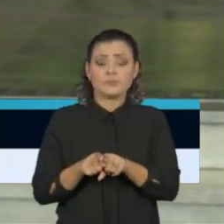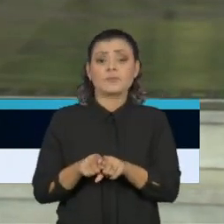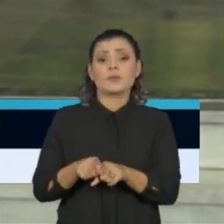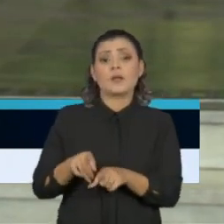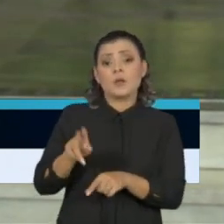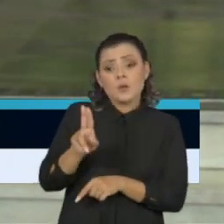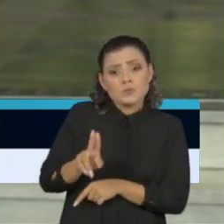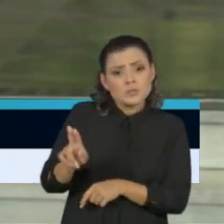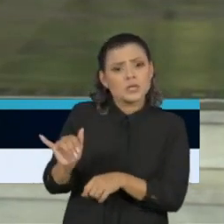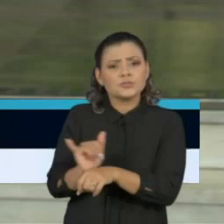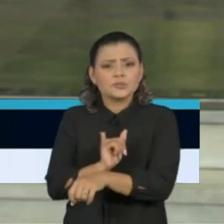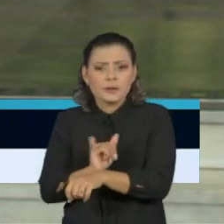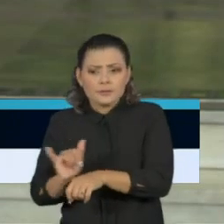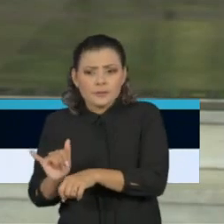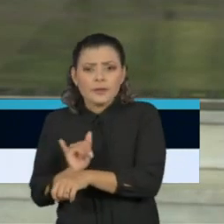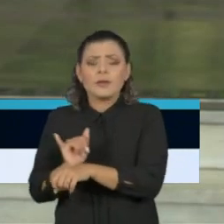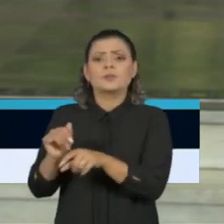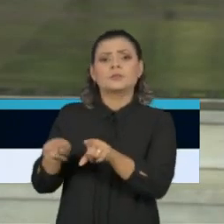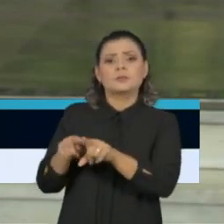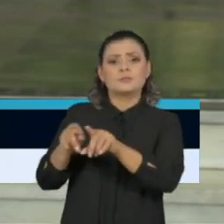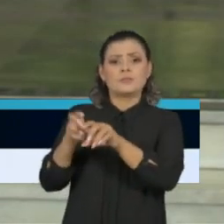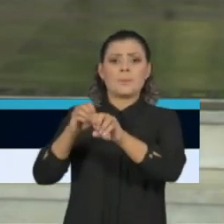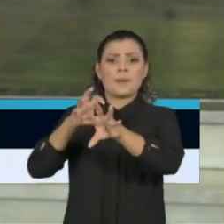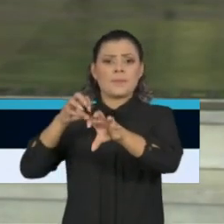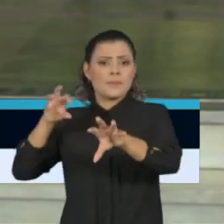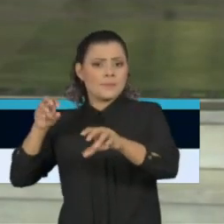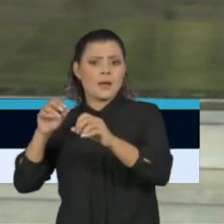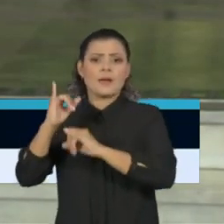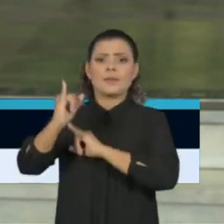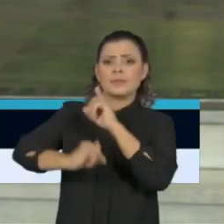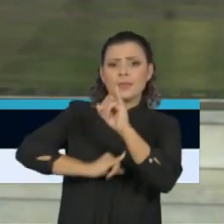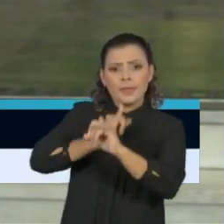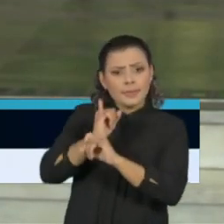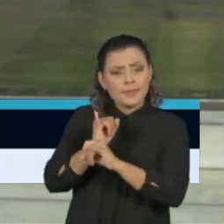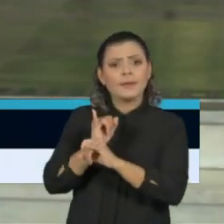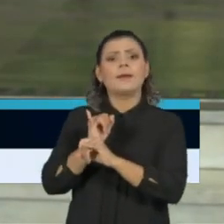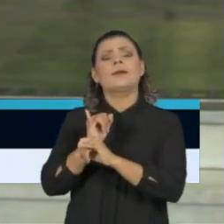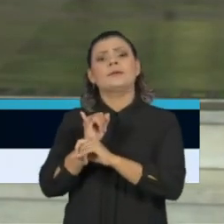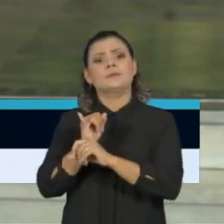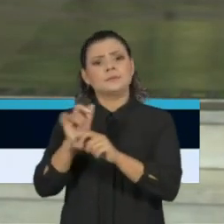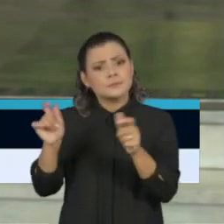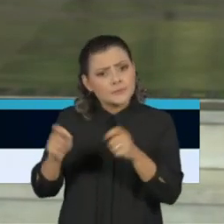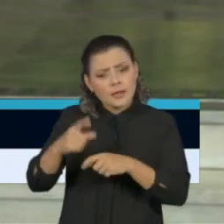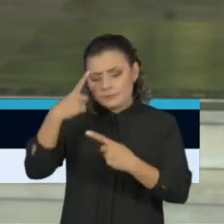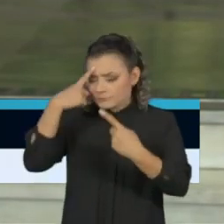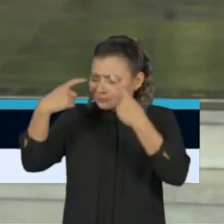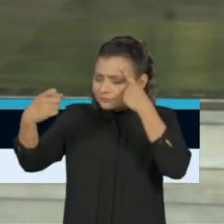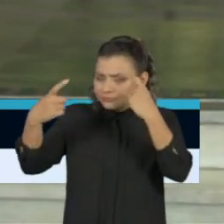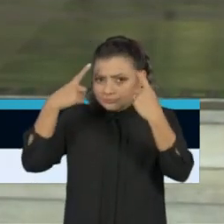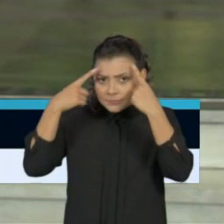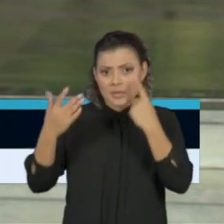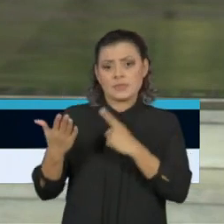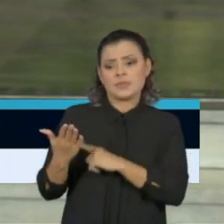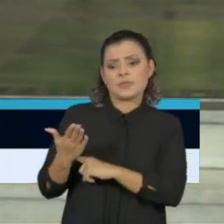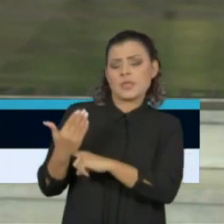usem mecanismos virtuais, criem oportunidades na